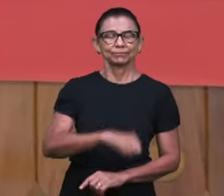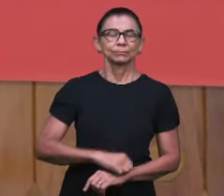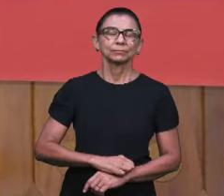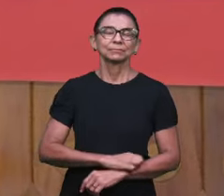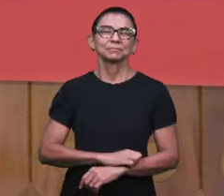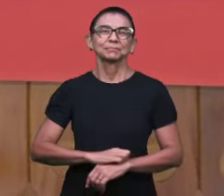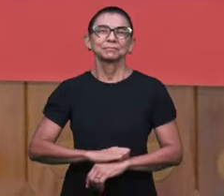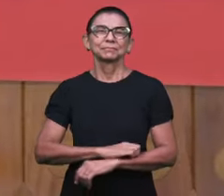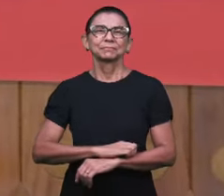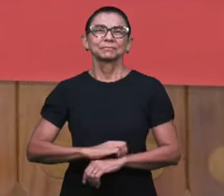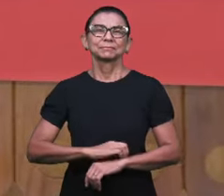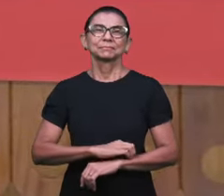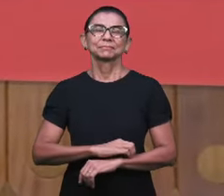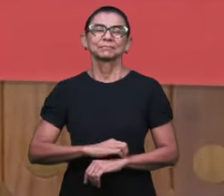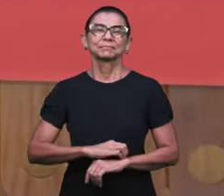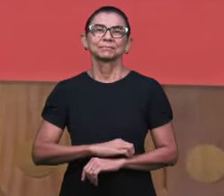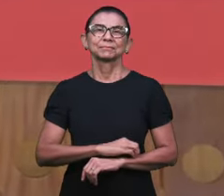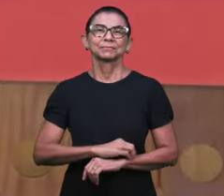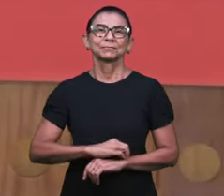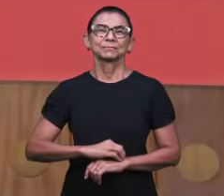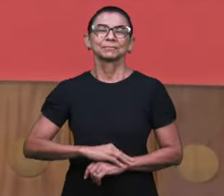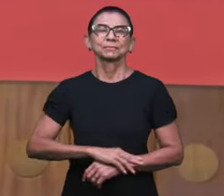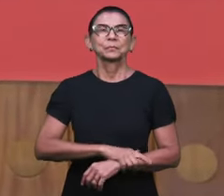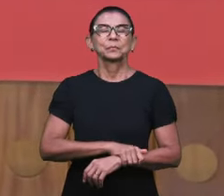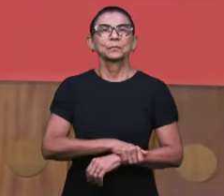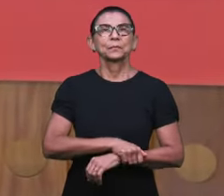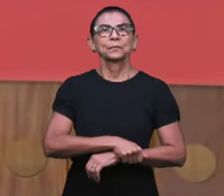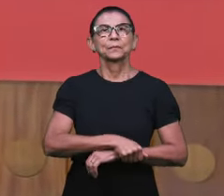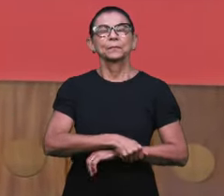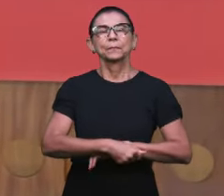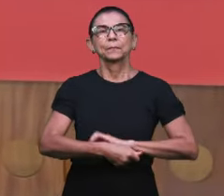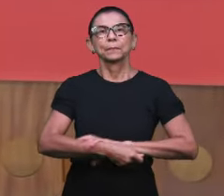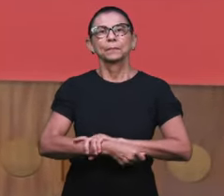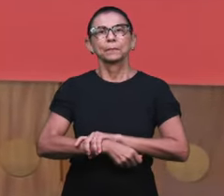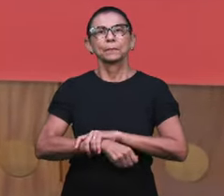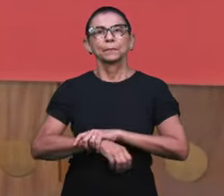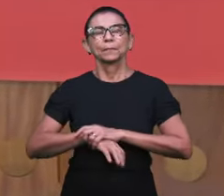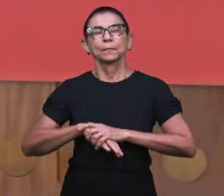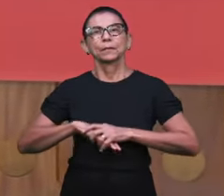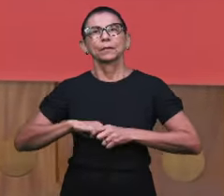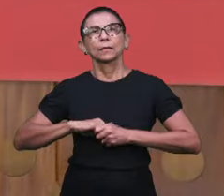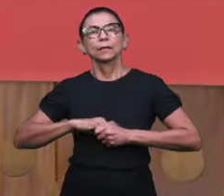Meus irmãos, vejam só uma coisa. Ontem à noite,